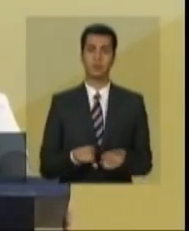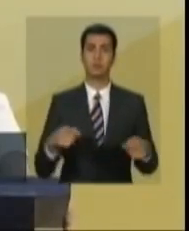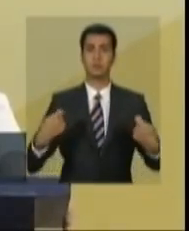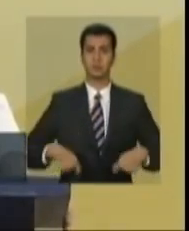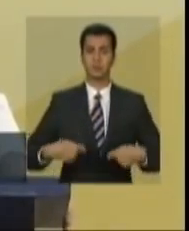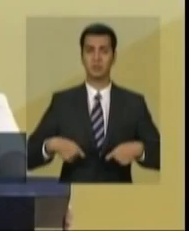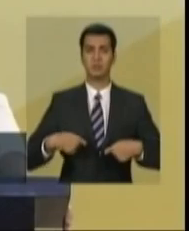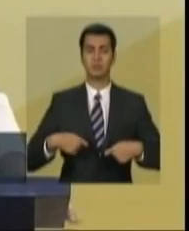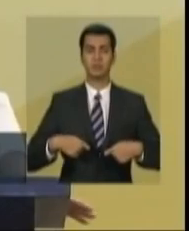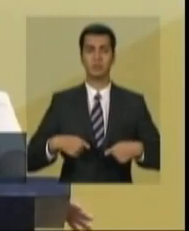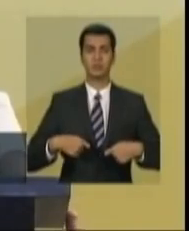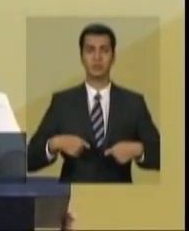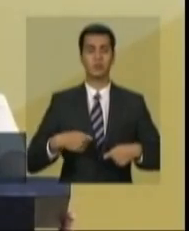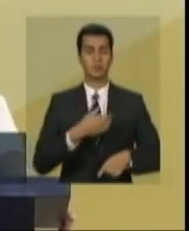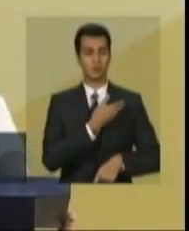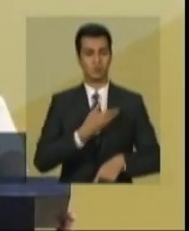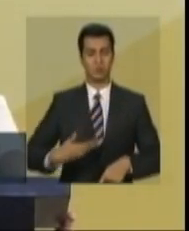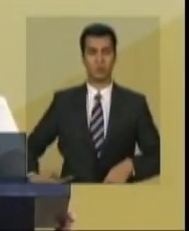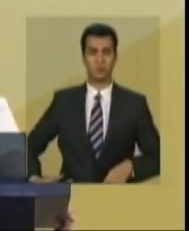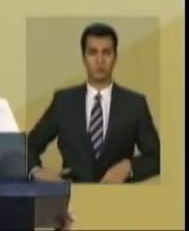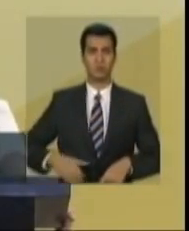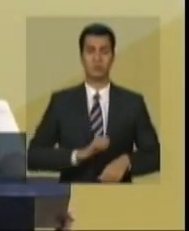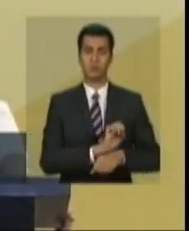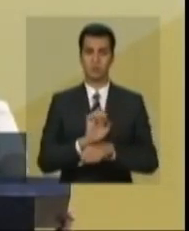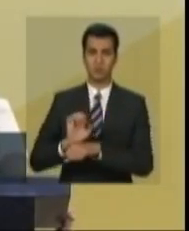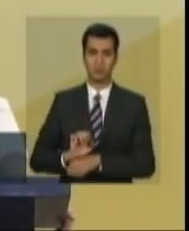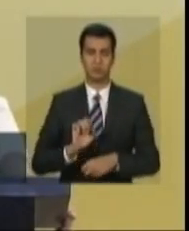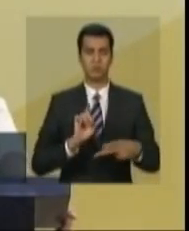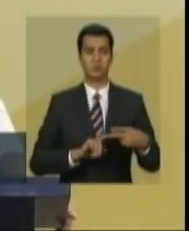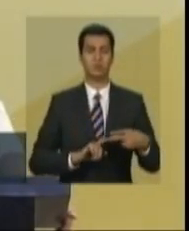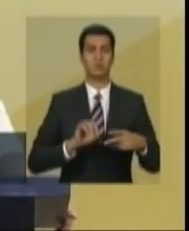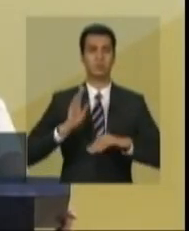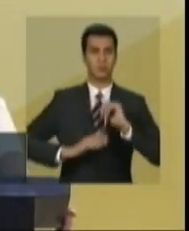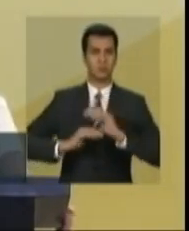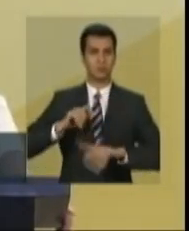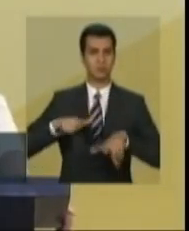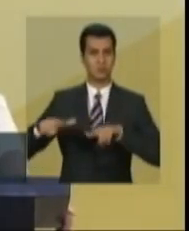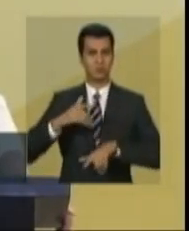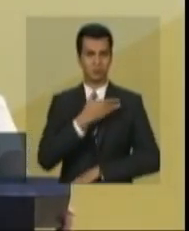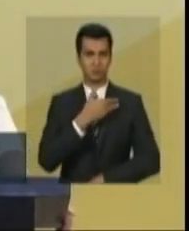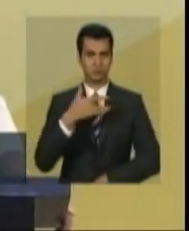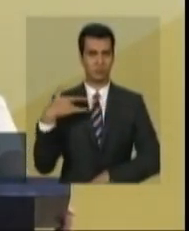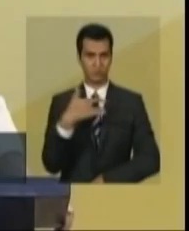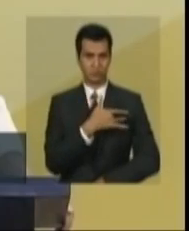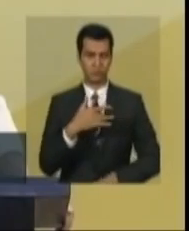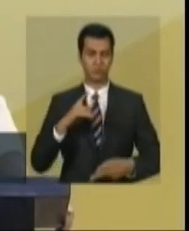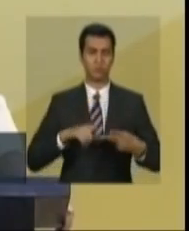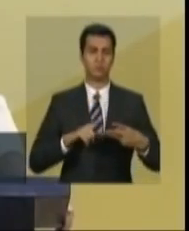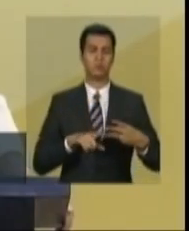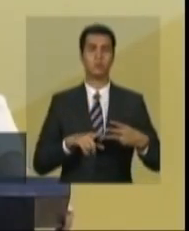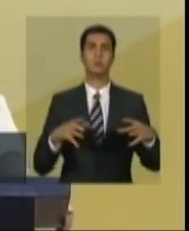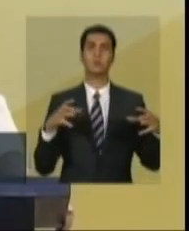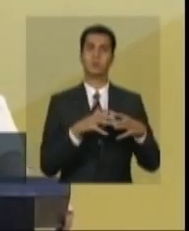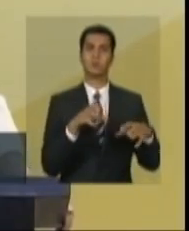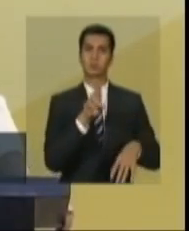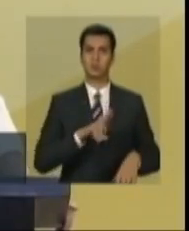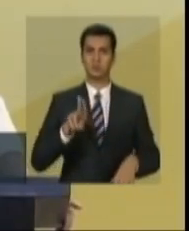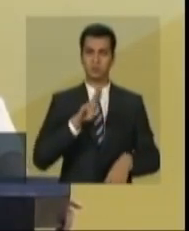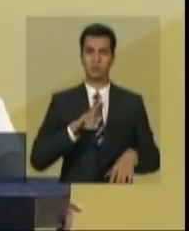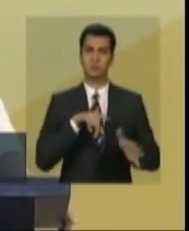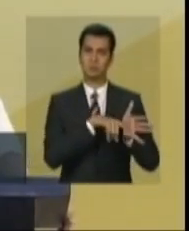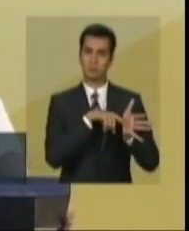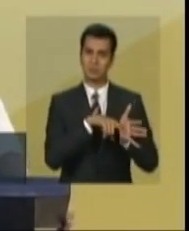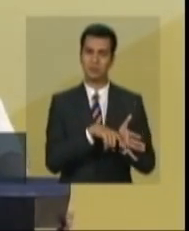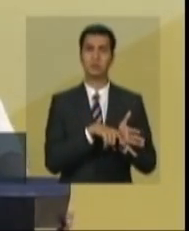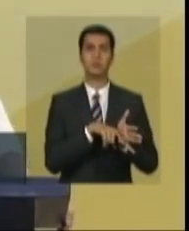nova atitude dos governos, dos profissionais de saúde e do meio científico em favor de uma saúde